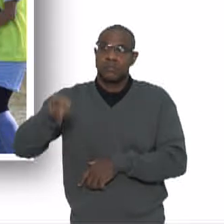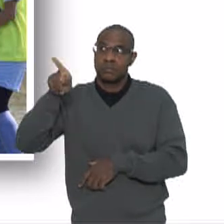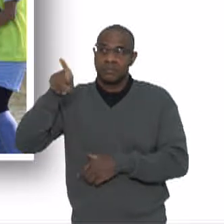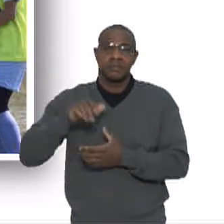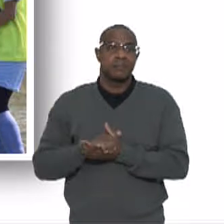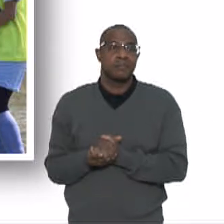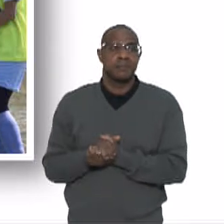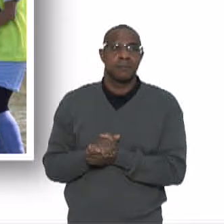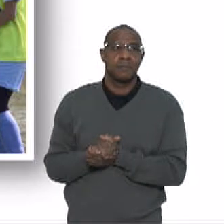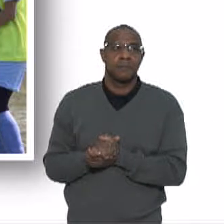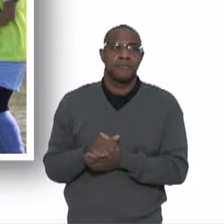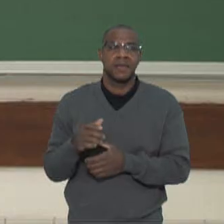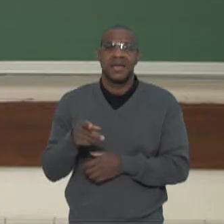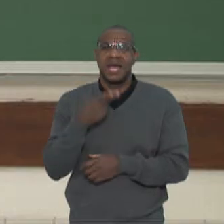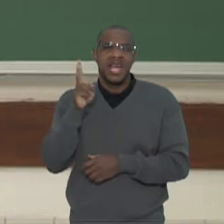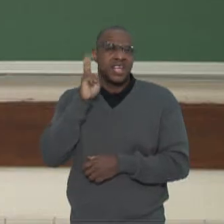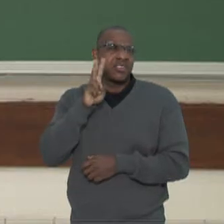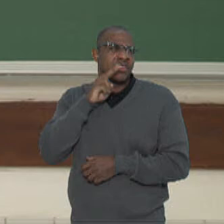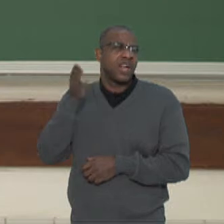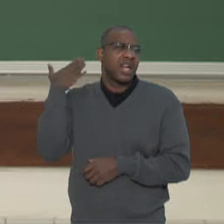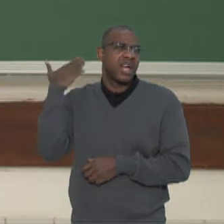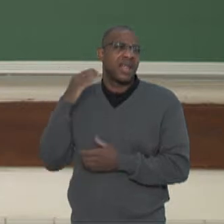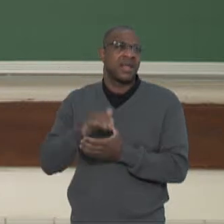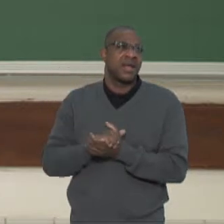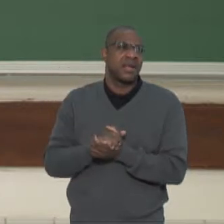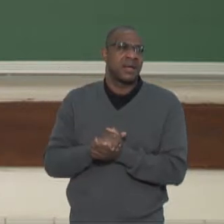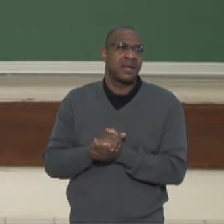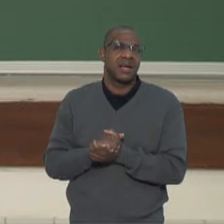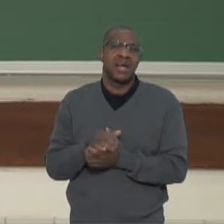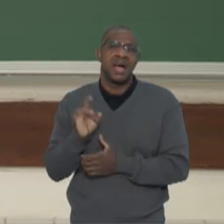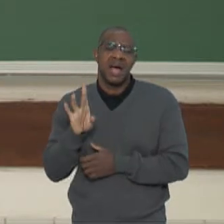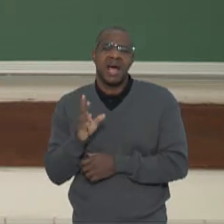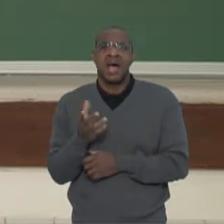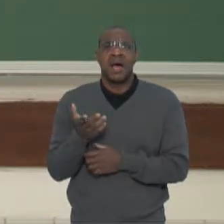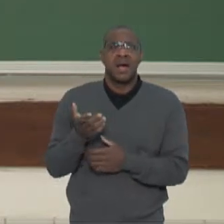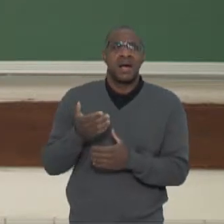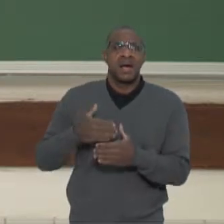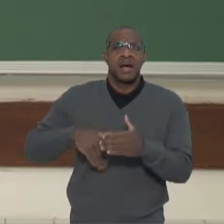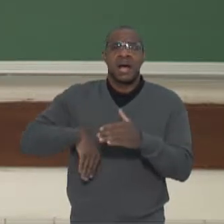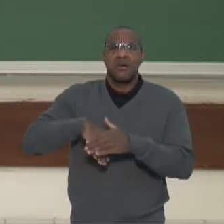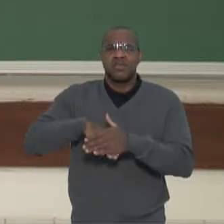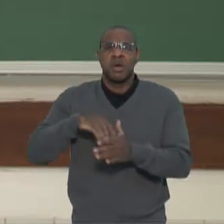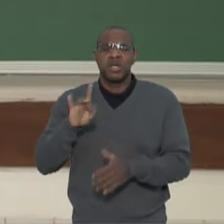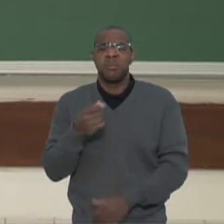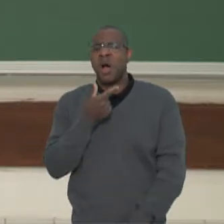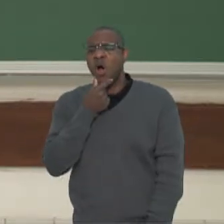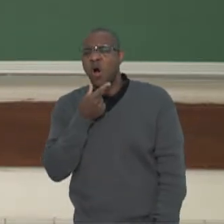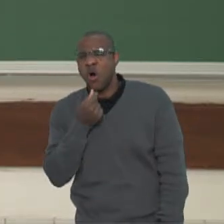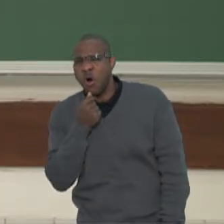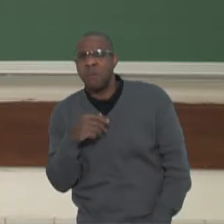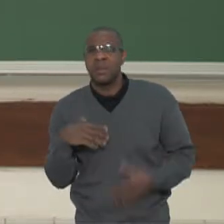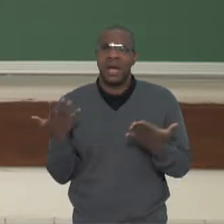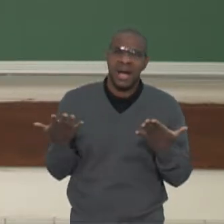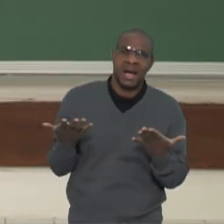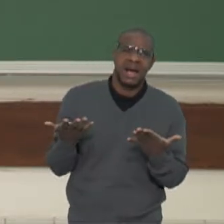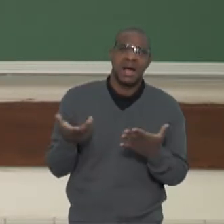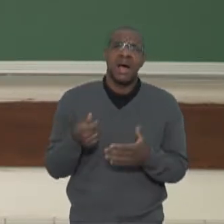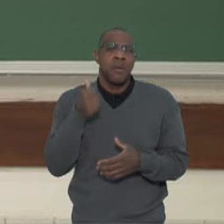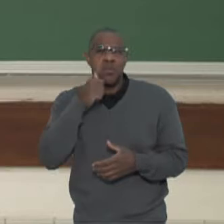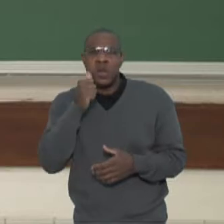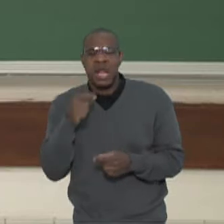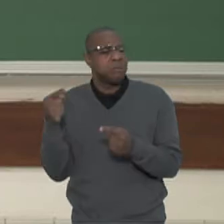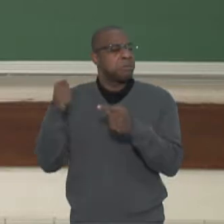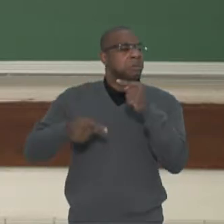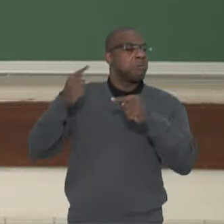Aquela história de que futebol, né, há anos atrás, futebol é só coisa para homem. Então a gente consegue perceber que hoje